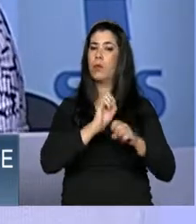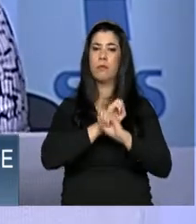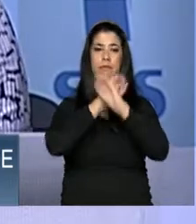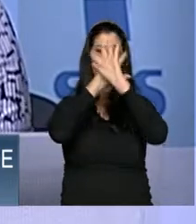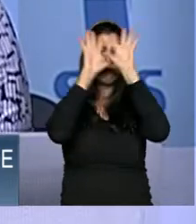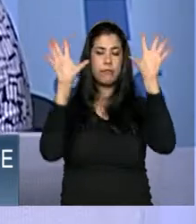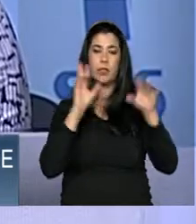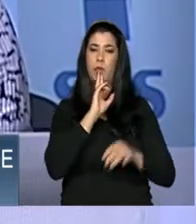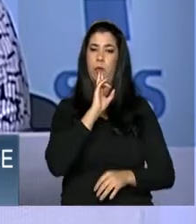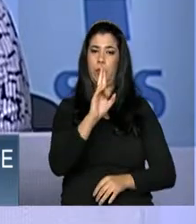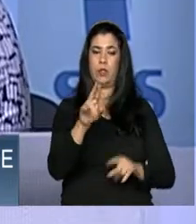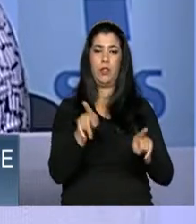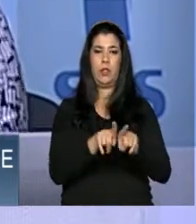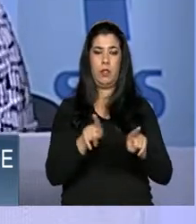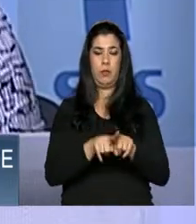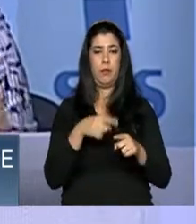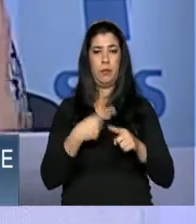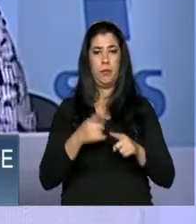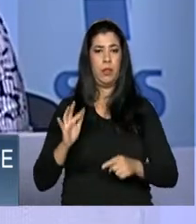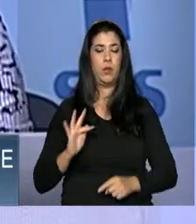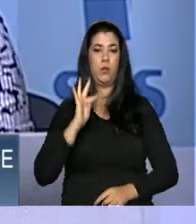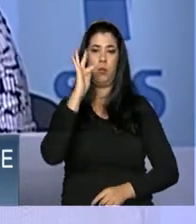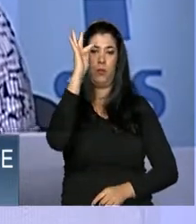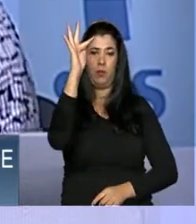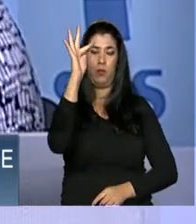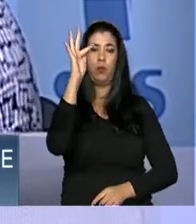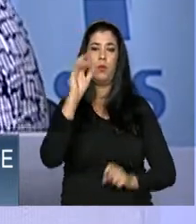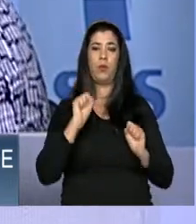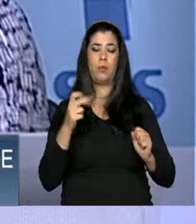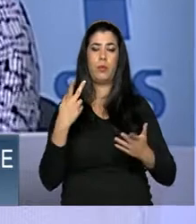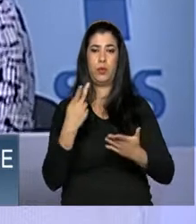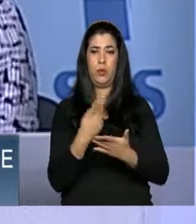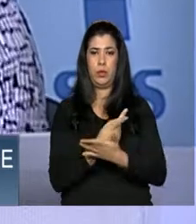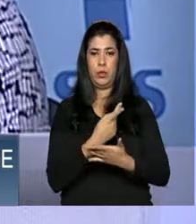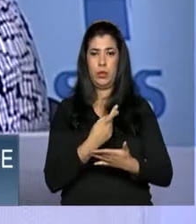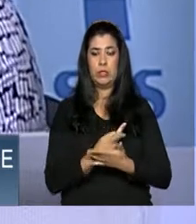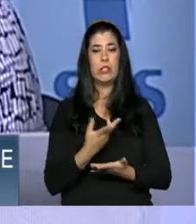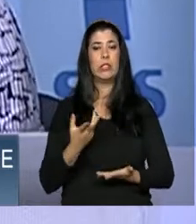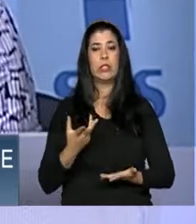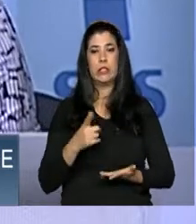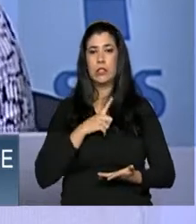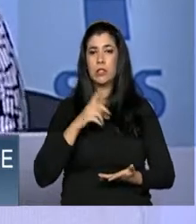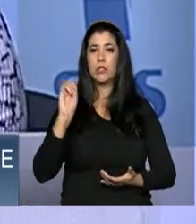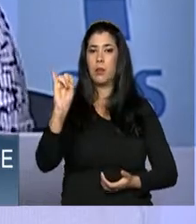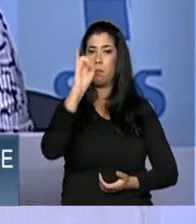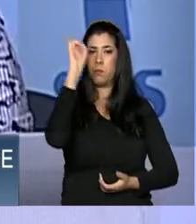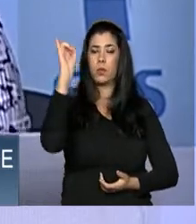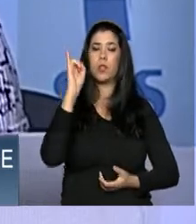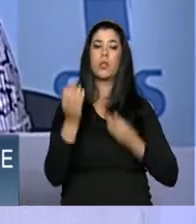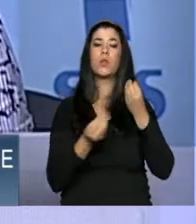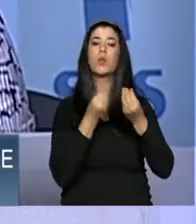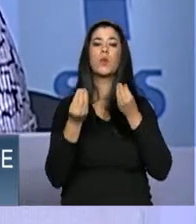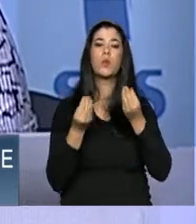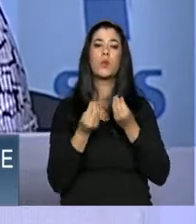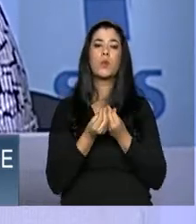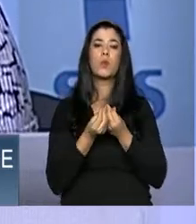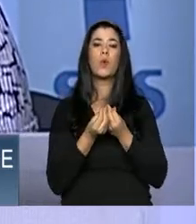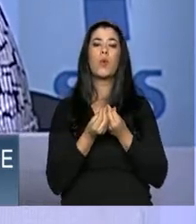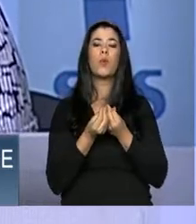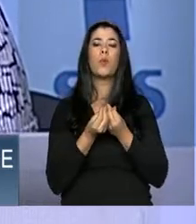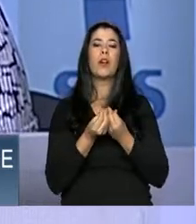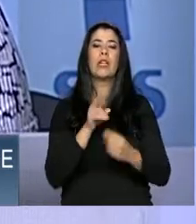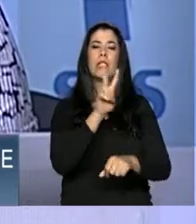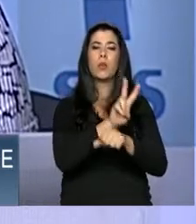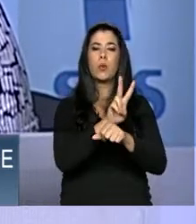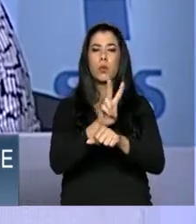Isso pode ser também para o futuro um fator muito importante, né? No sentido de deter a obesidade